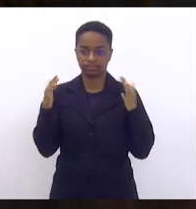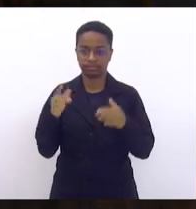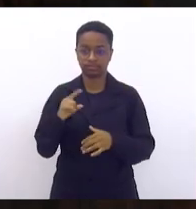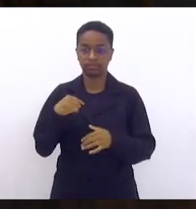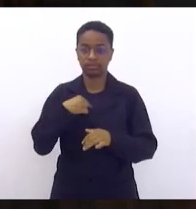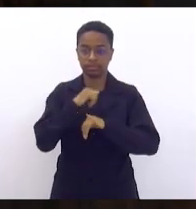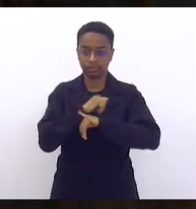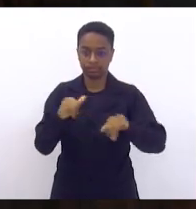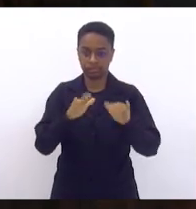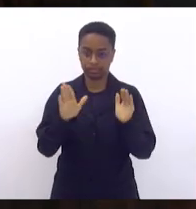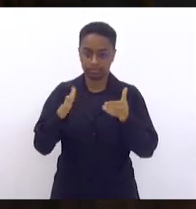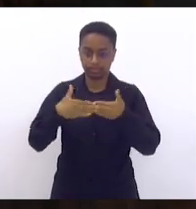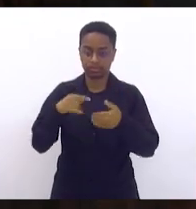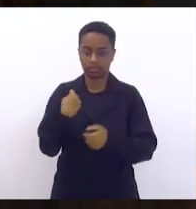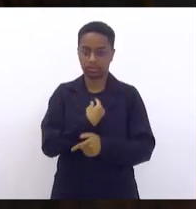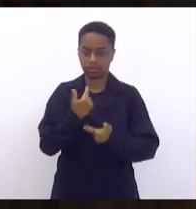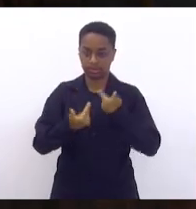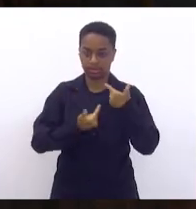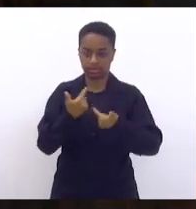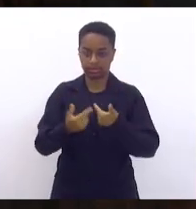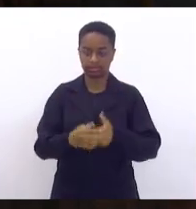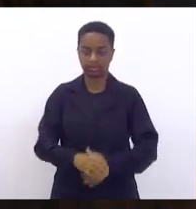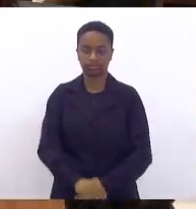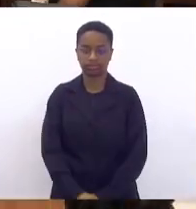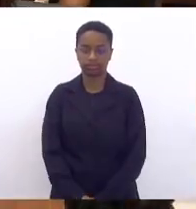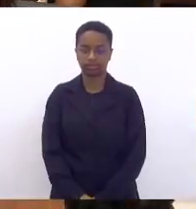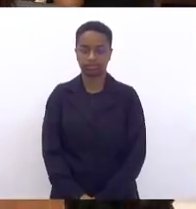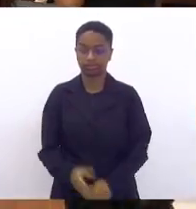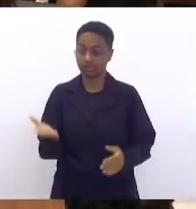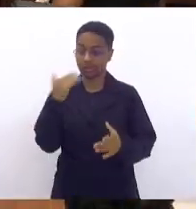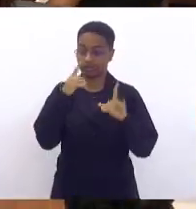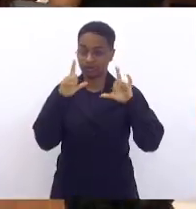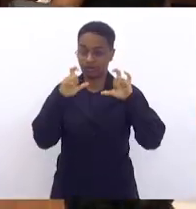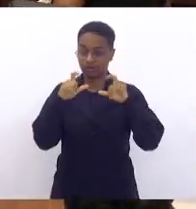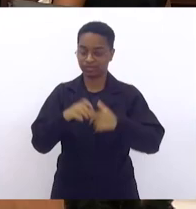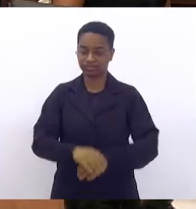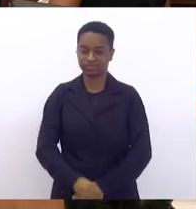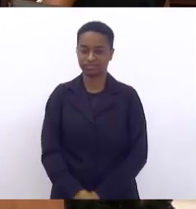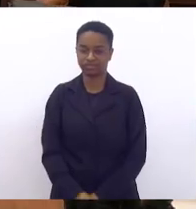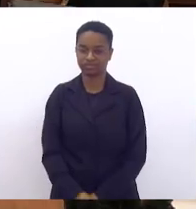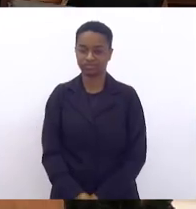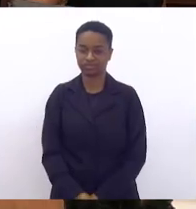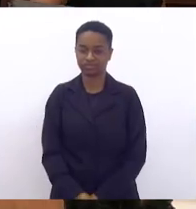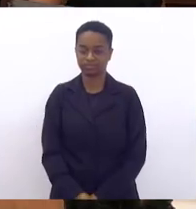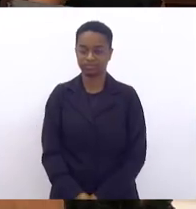é claro encerrado os nossos trabalhos fazer uma foto né que